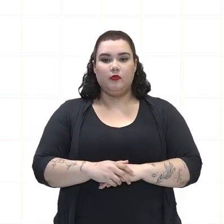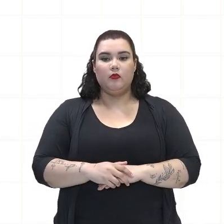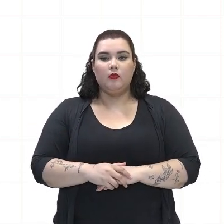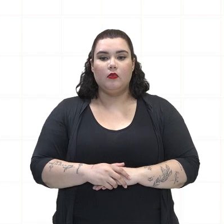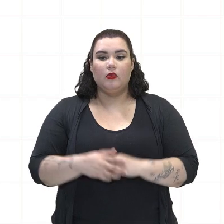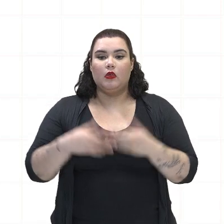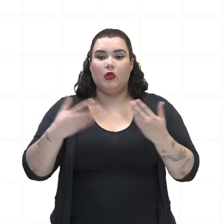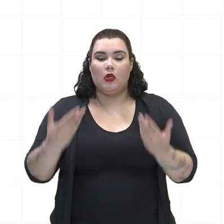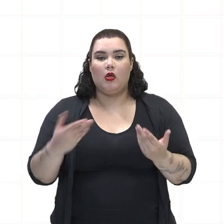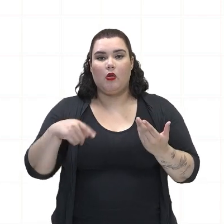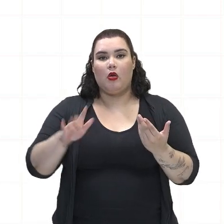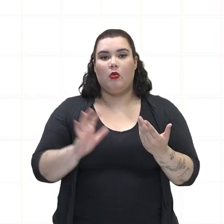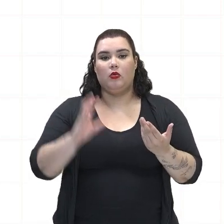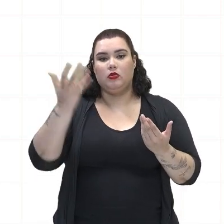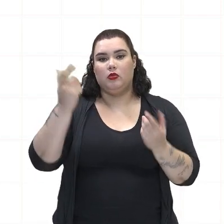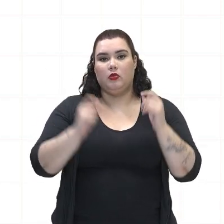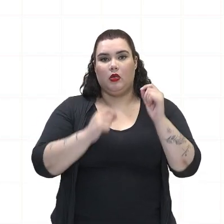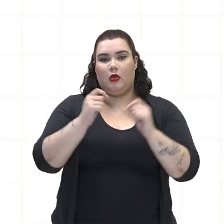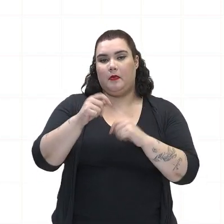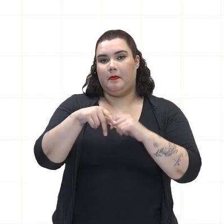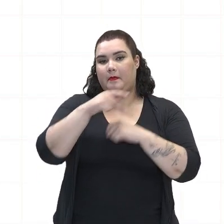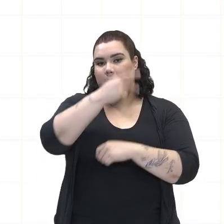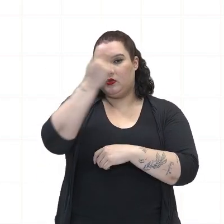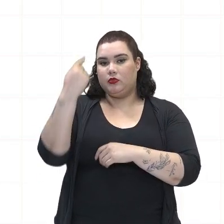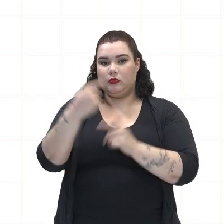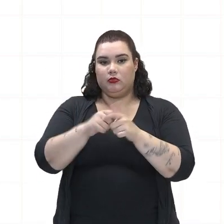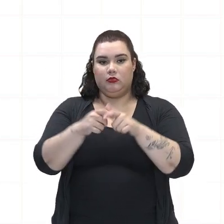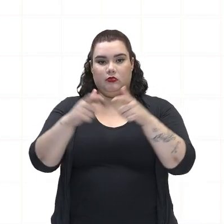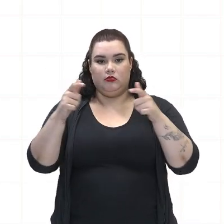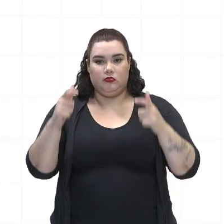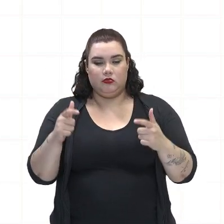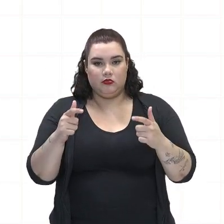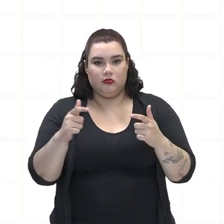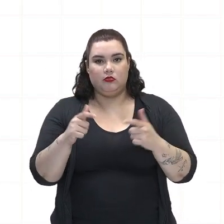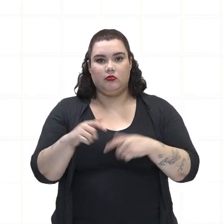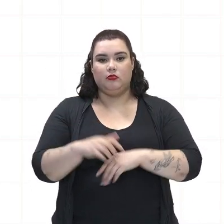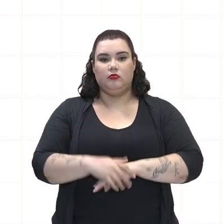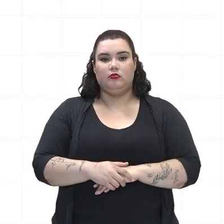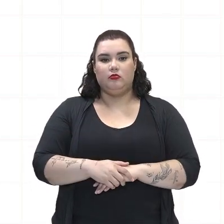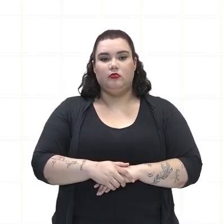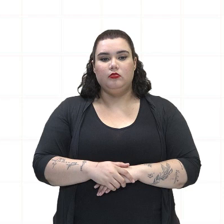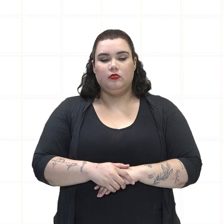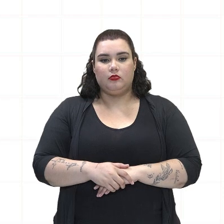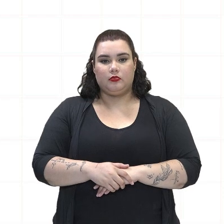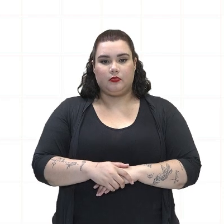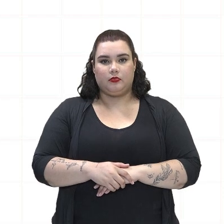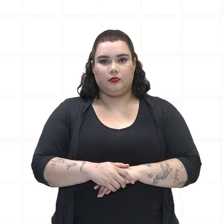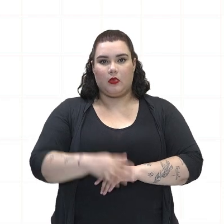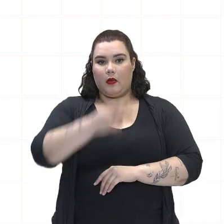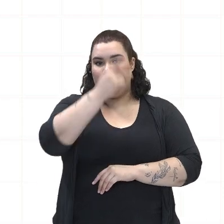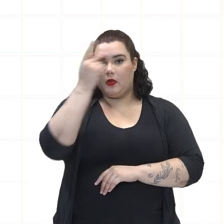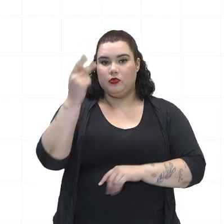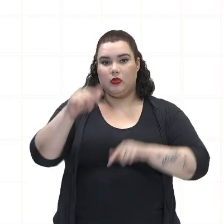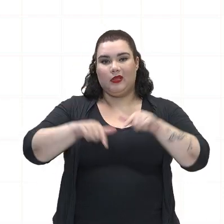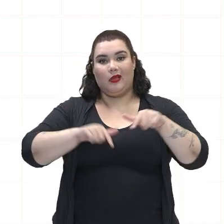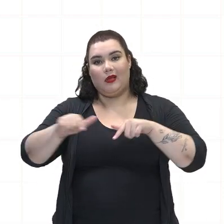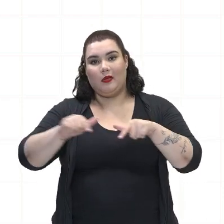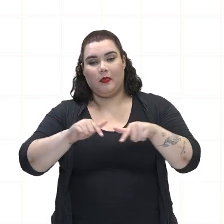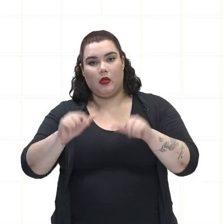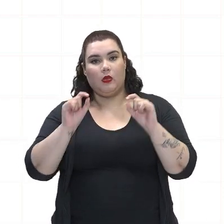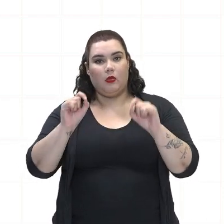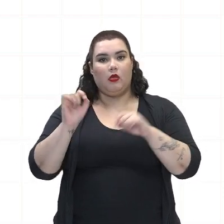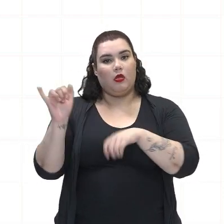E isso acaba levando muitas pessoas, como a gente vai ver na próxima tela, isso acaba levando muitas pessoas à questão do